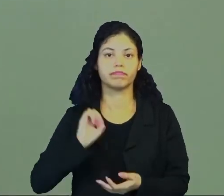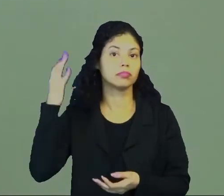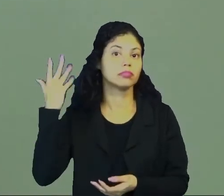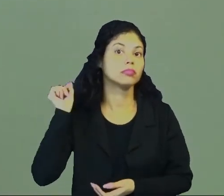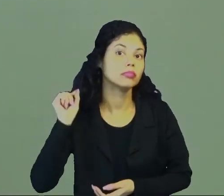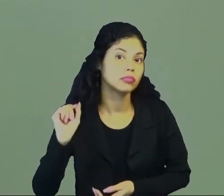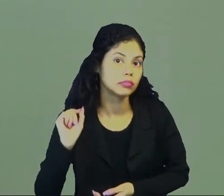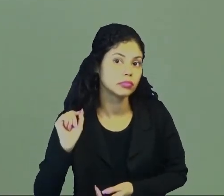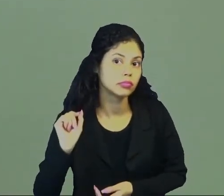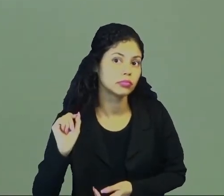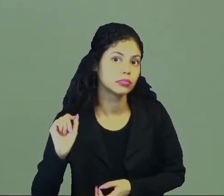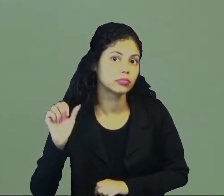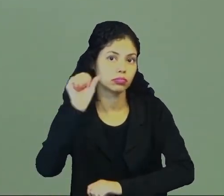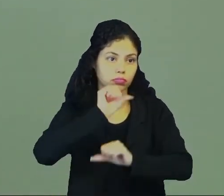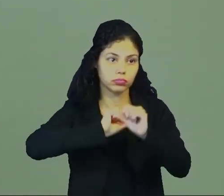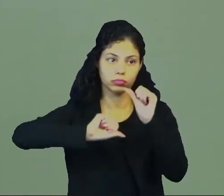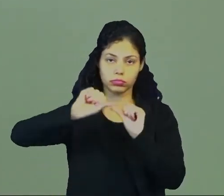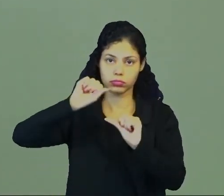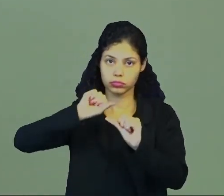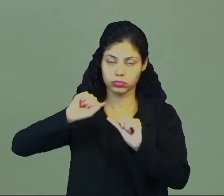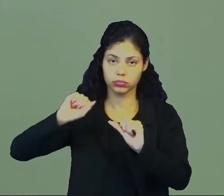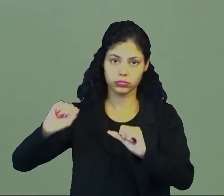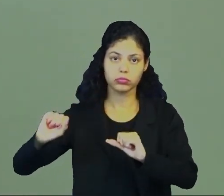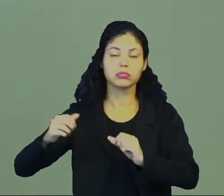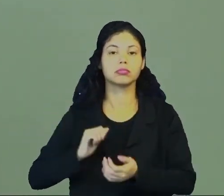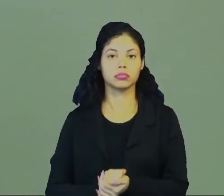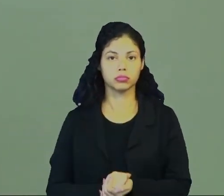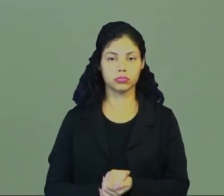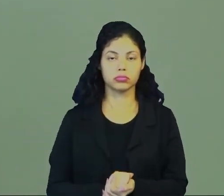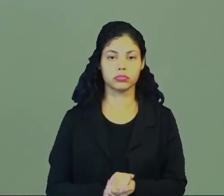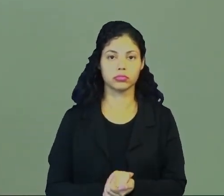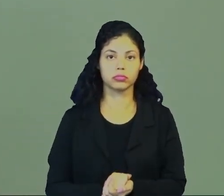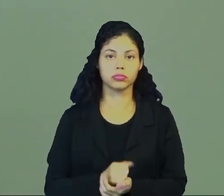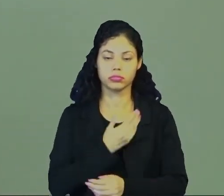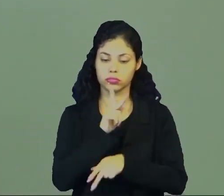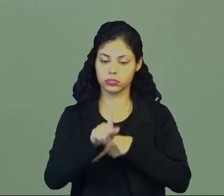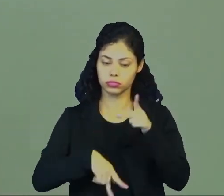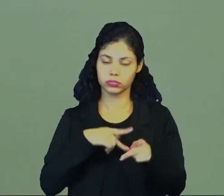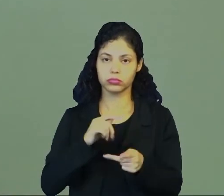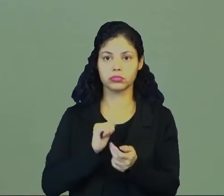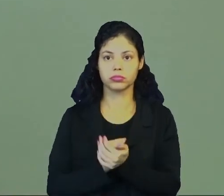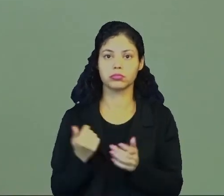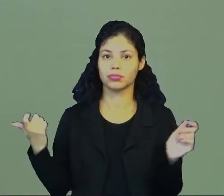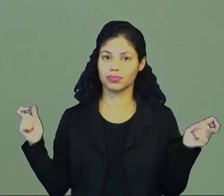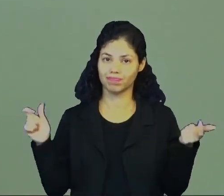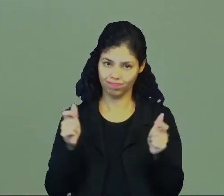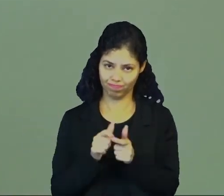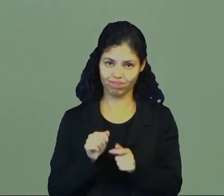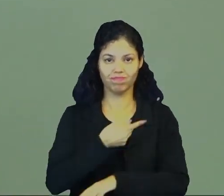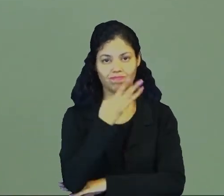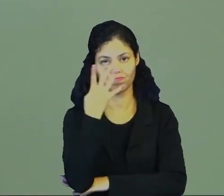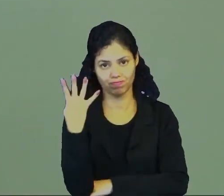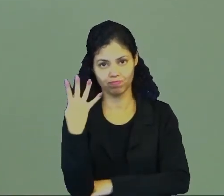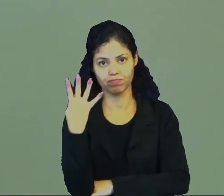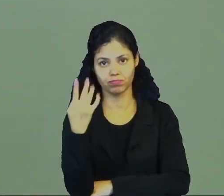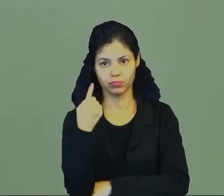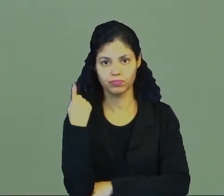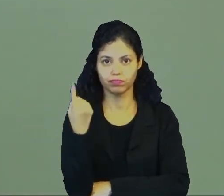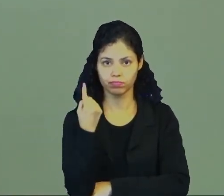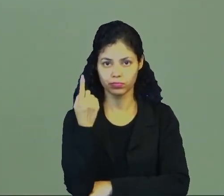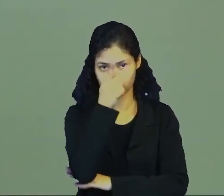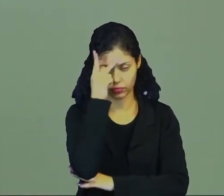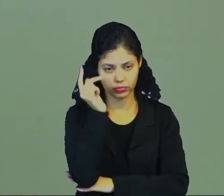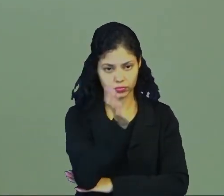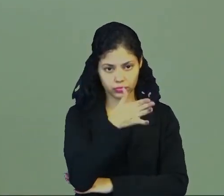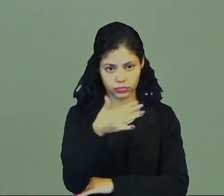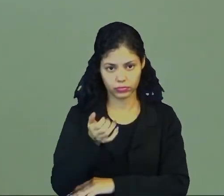vai acontecer? Altera então aquele ecossistema, altera aquela população e diminui então a quantidade de indivíduos.